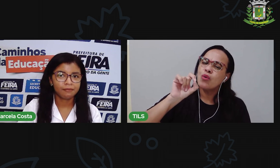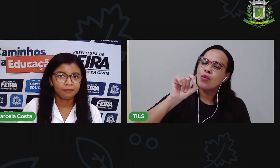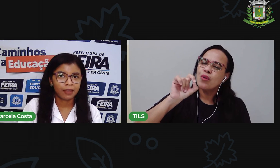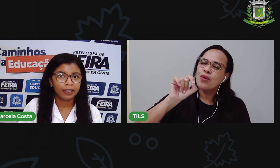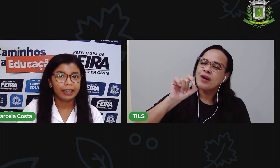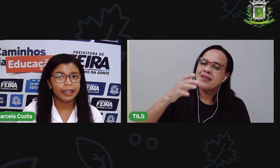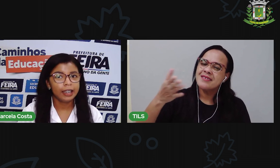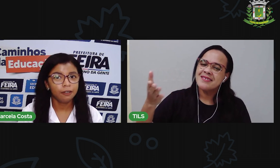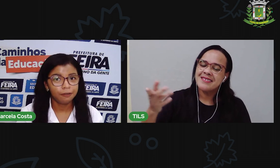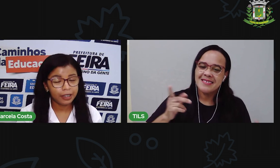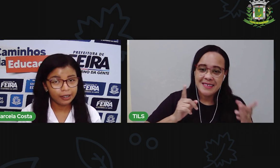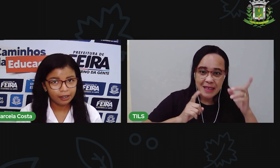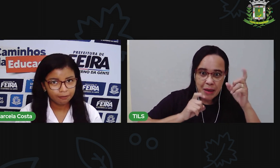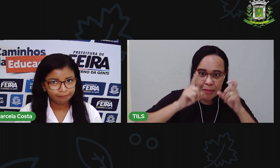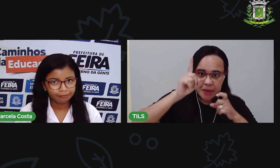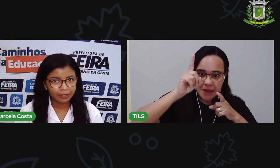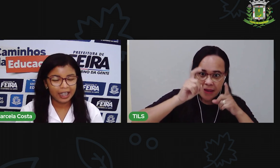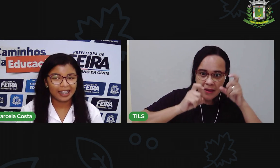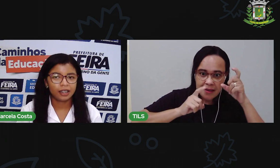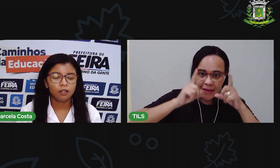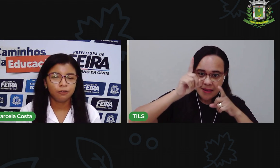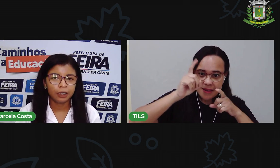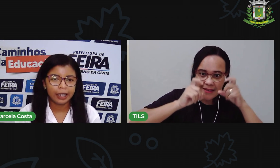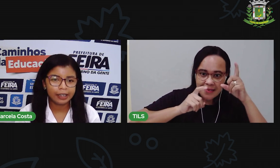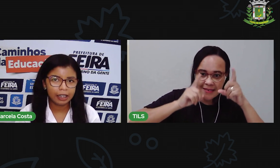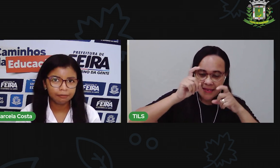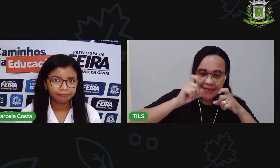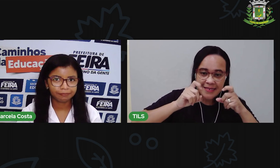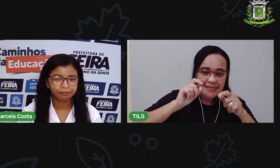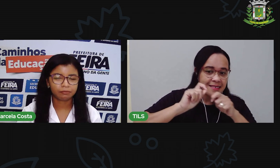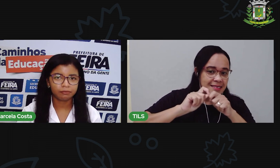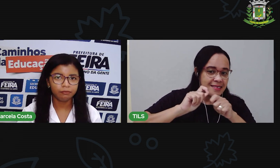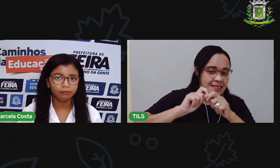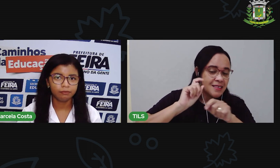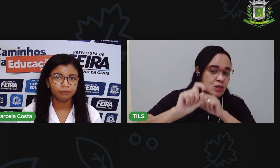O que é que eu fiz? Que a ação foi essa?